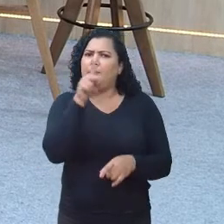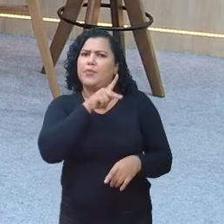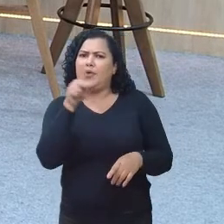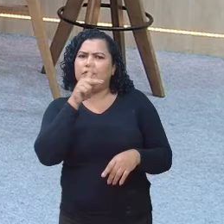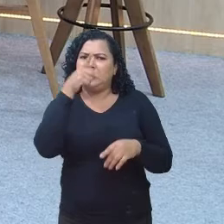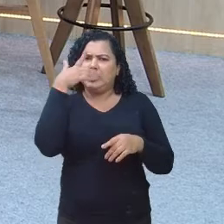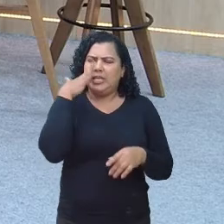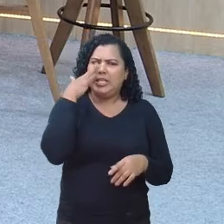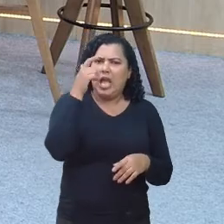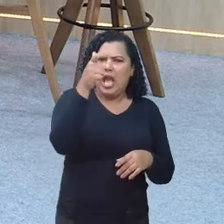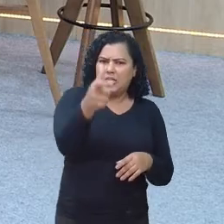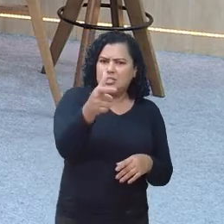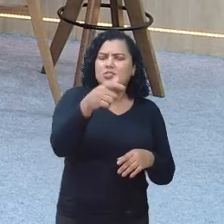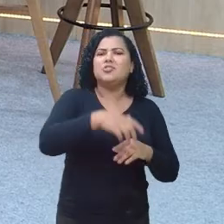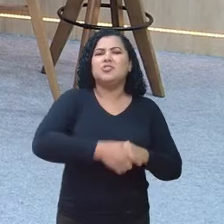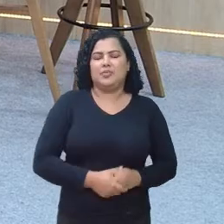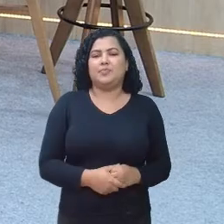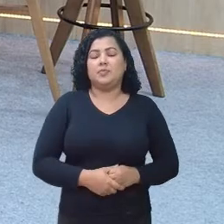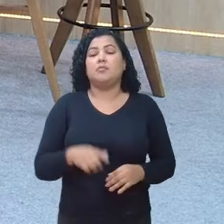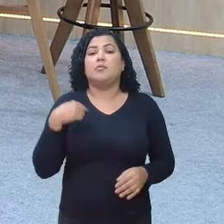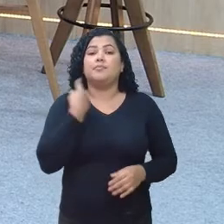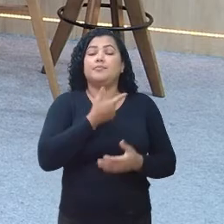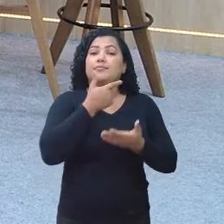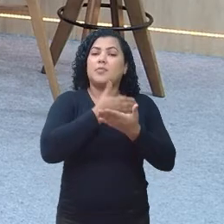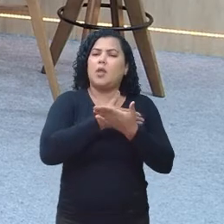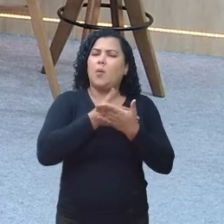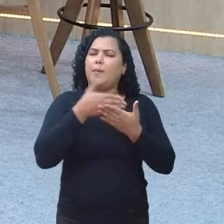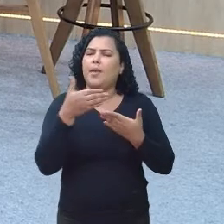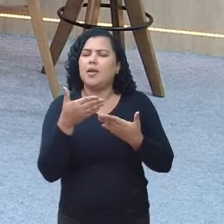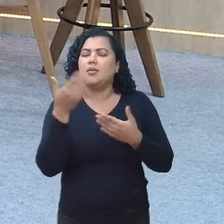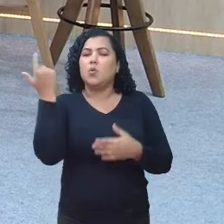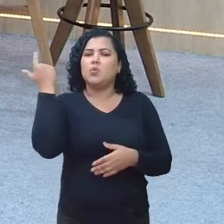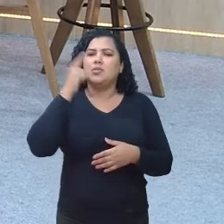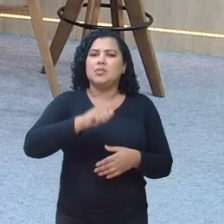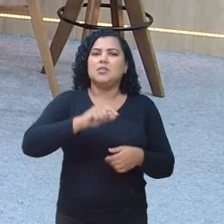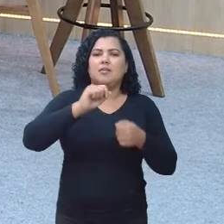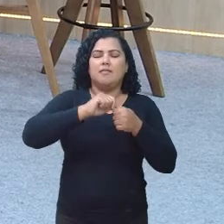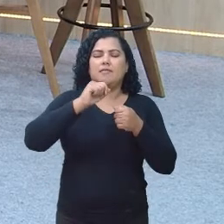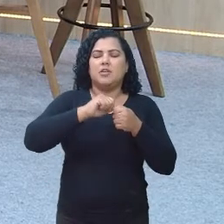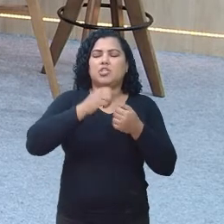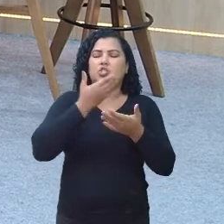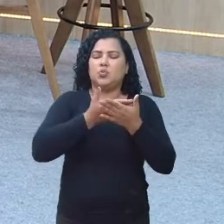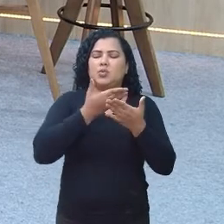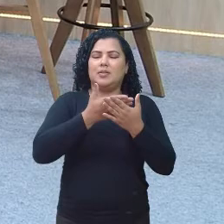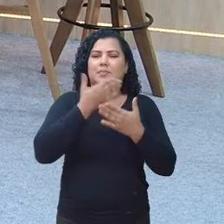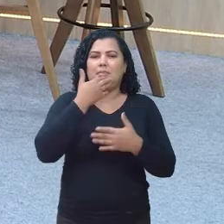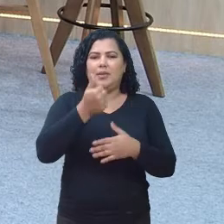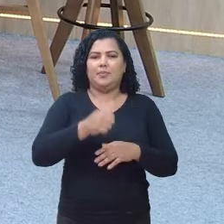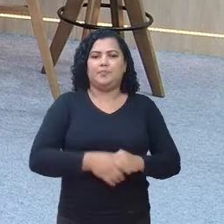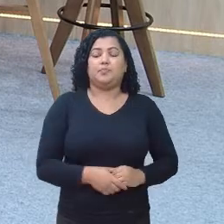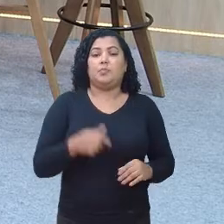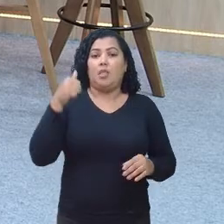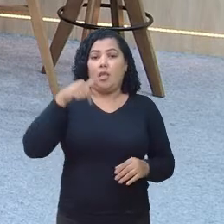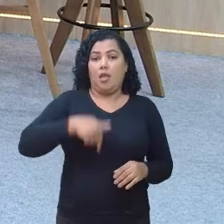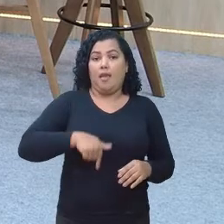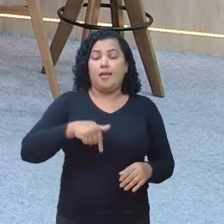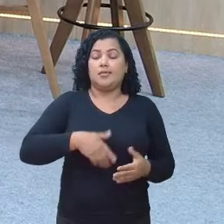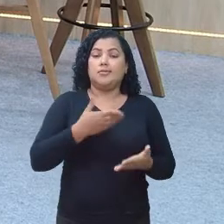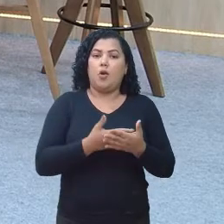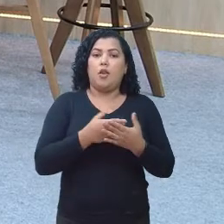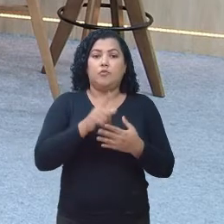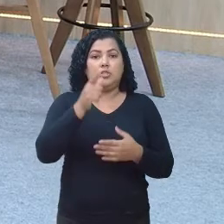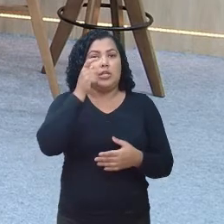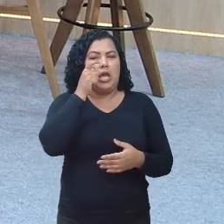colega professora, para que a gente consiga fazer a aula cada vez melhor, tá certo? Essa aula, se você está assistindo ao vivo agora,